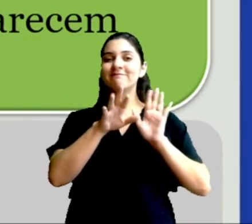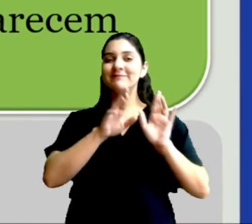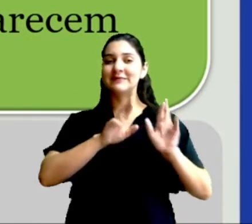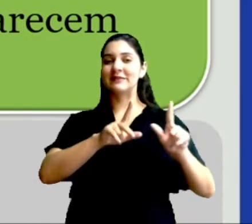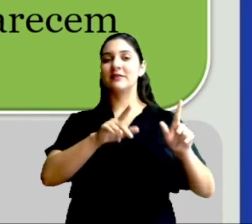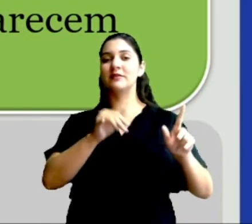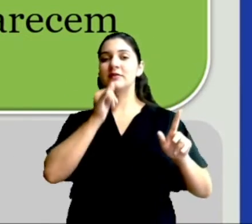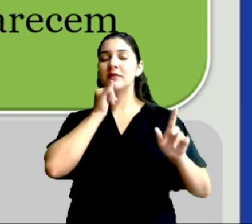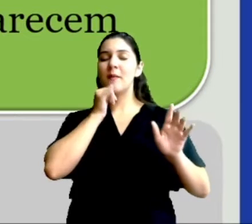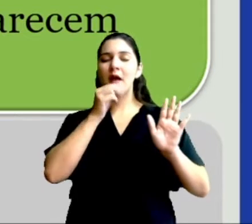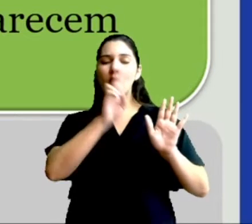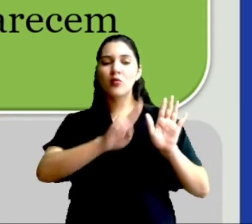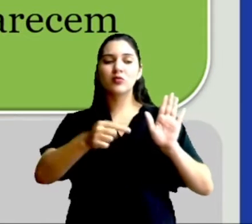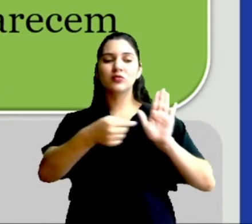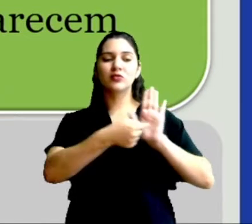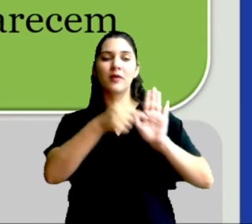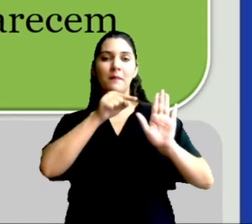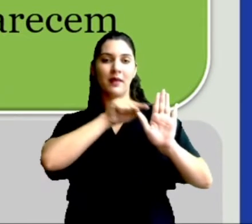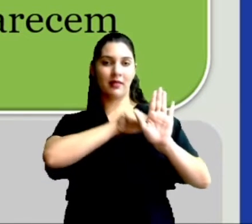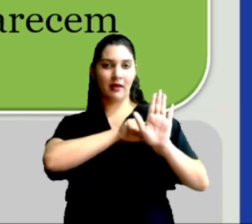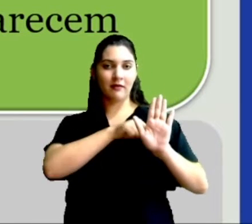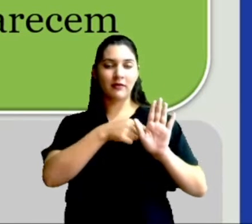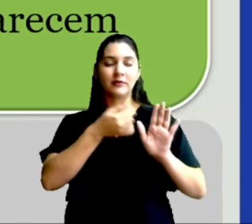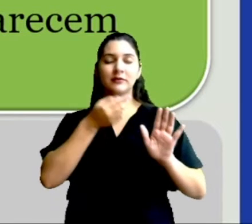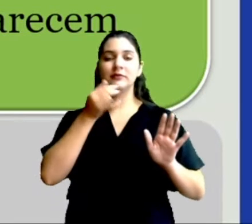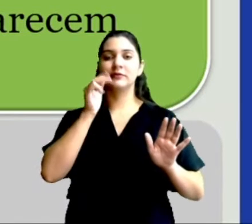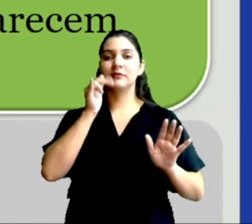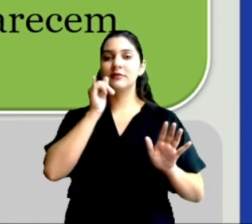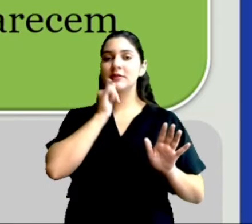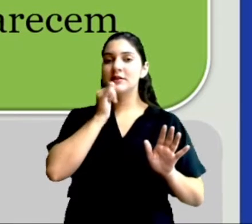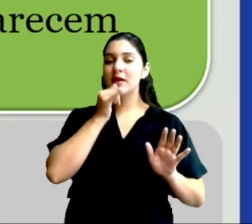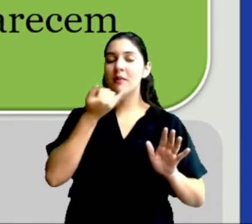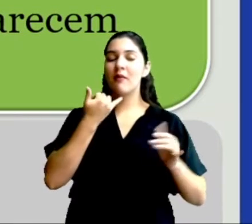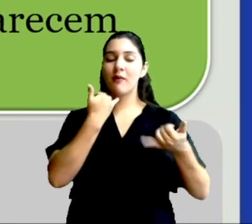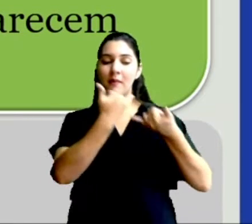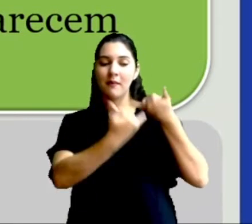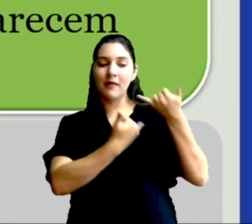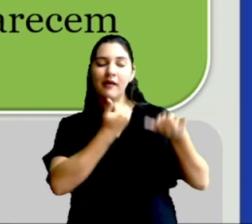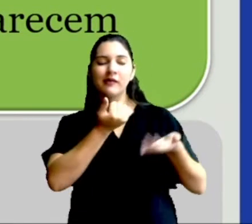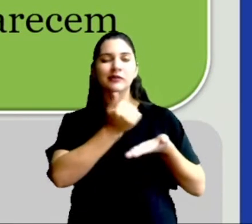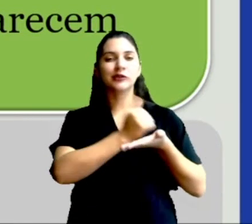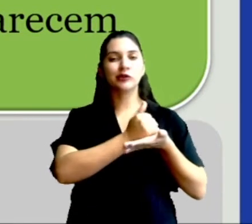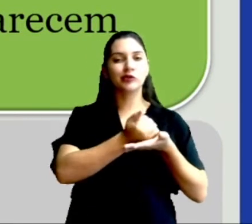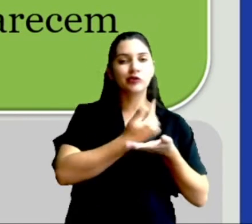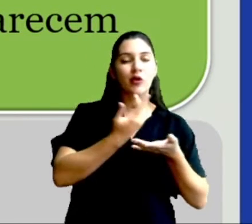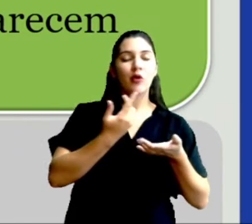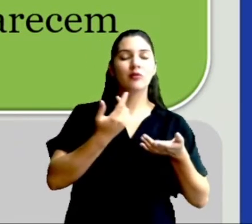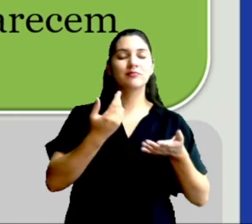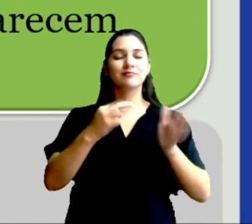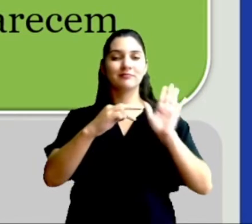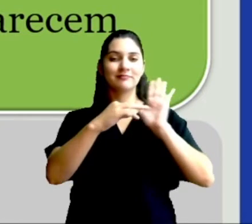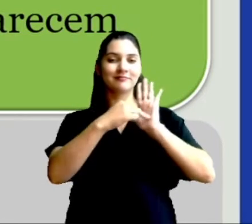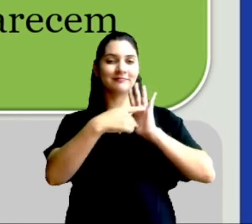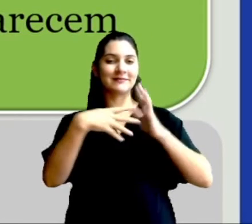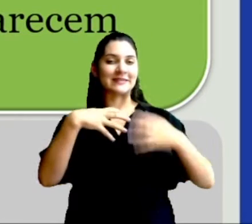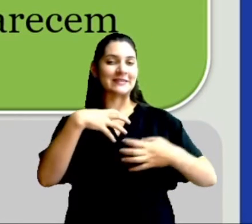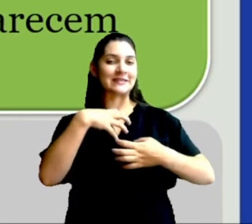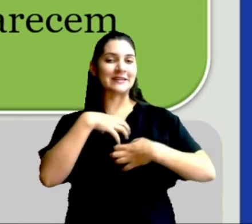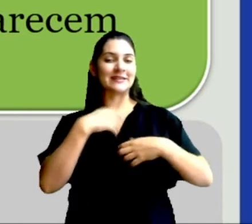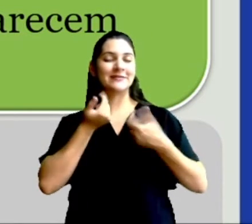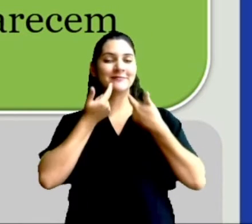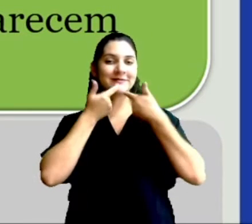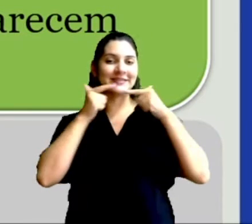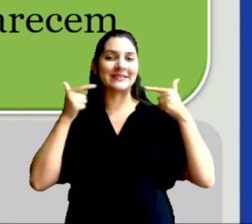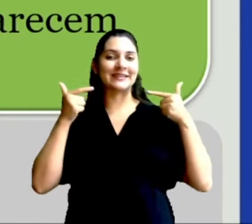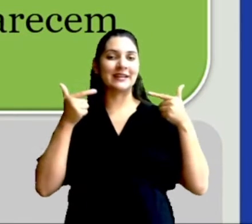declaração que você quer falar algo, mas coloca aí uma brincadeira, um jogo, para dar aquele sentido mais engraçado, mas na verdade você está